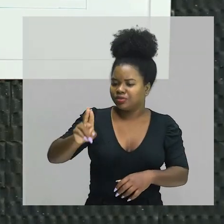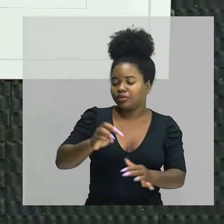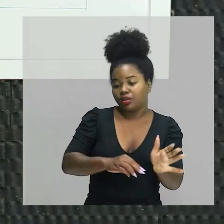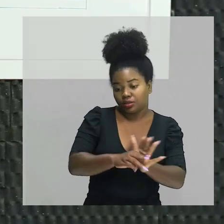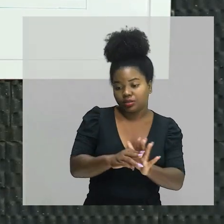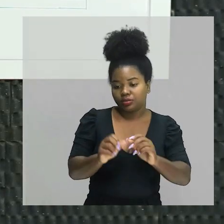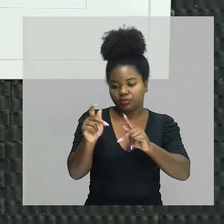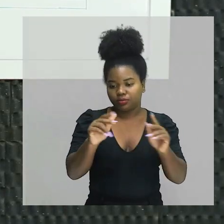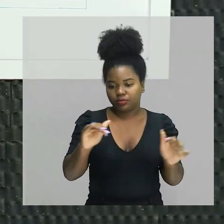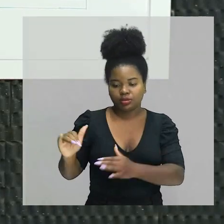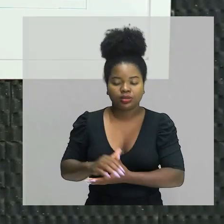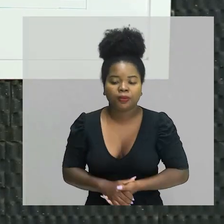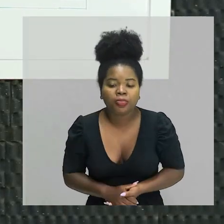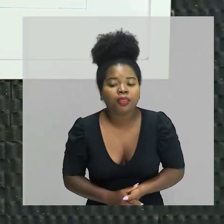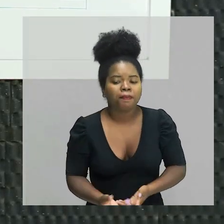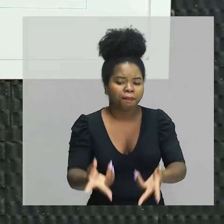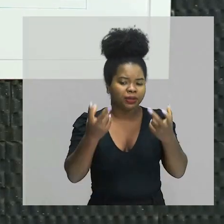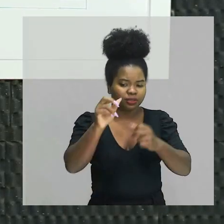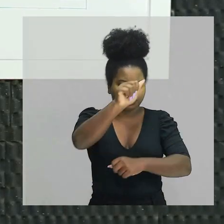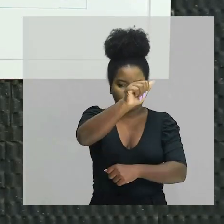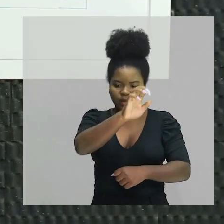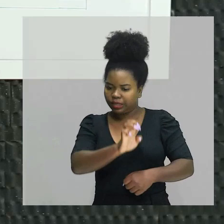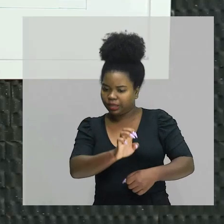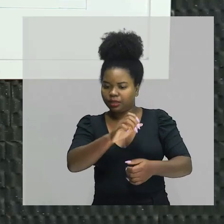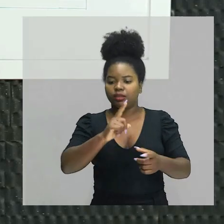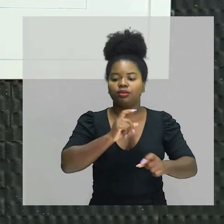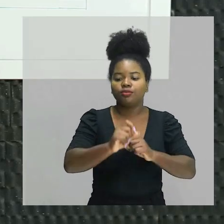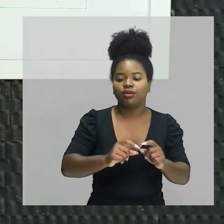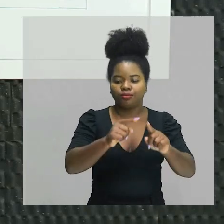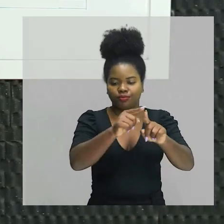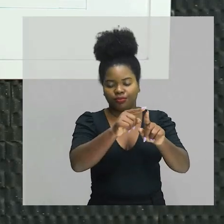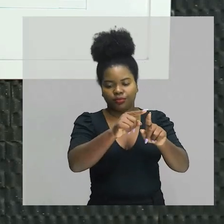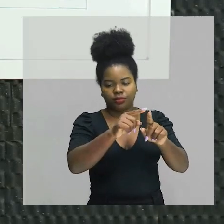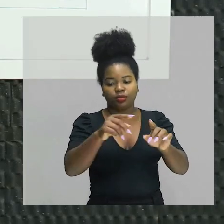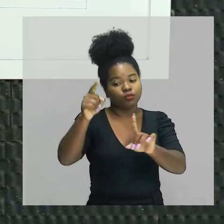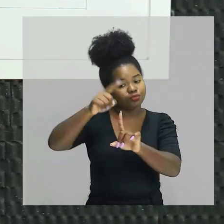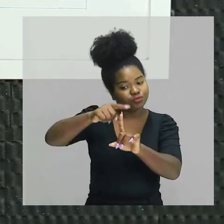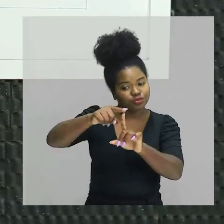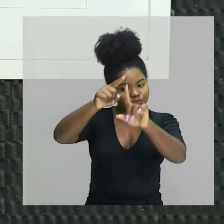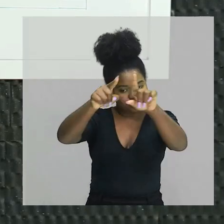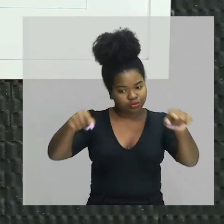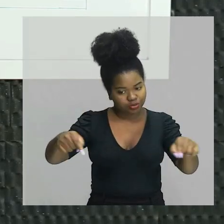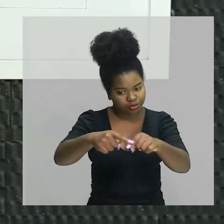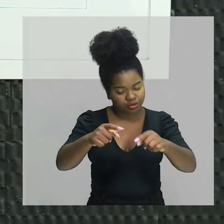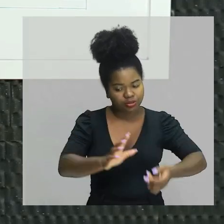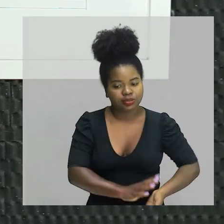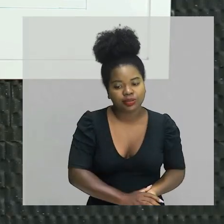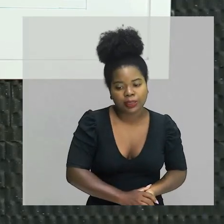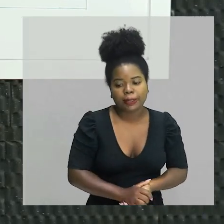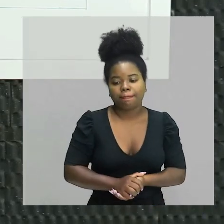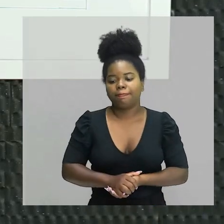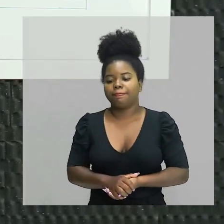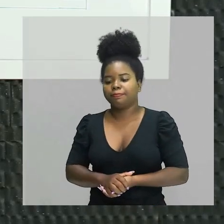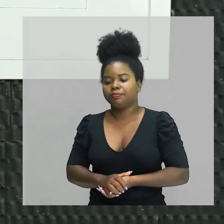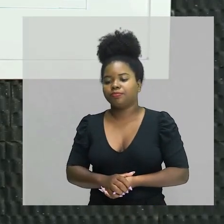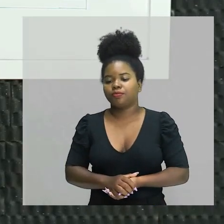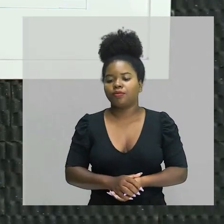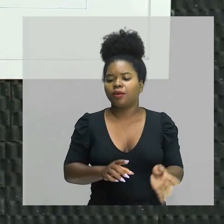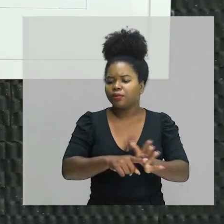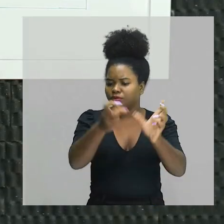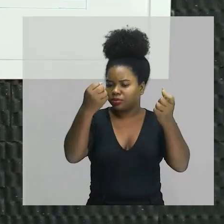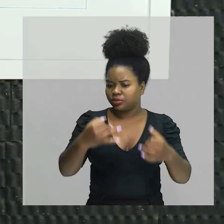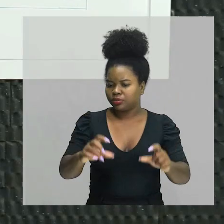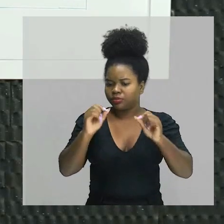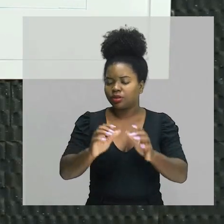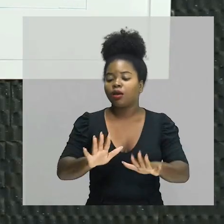aqui formou um triângulo retângulo, tá? O papel dobrado. Ele quer saber